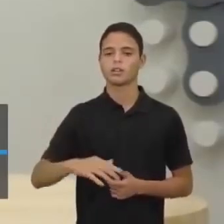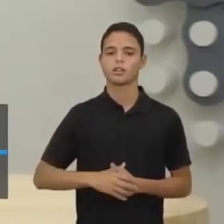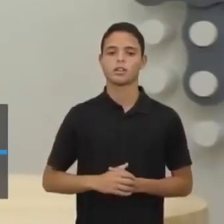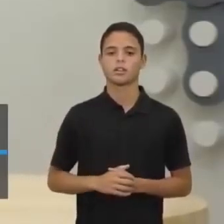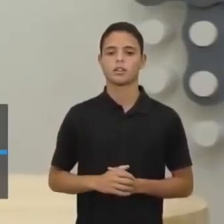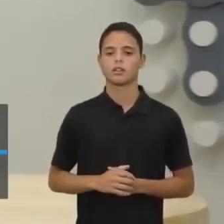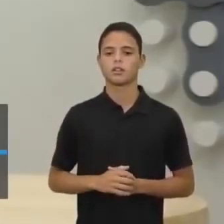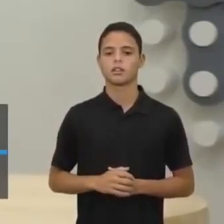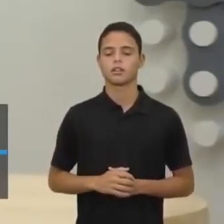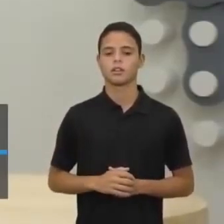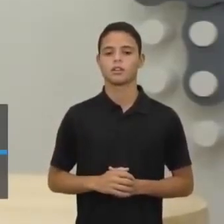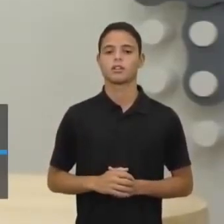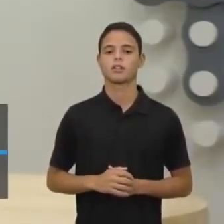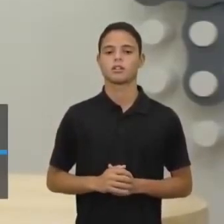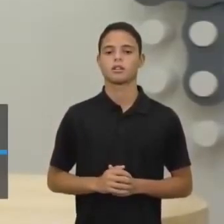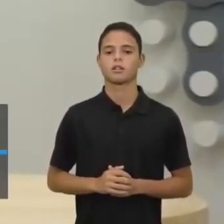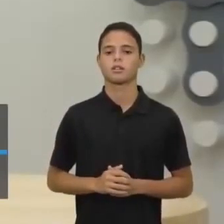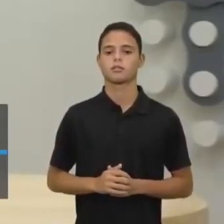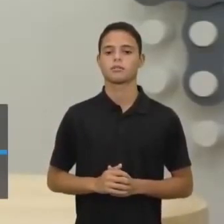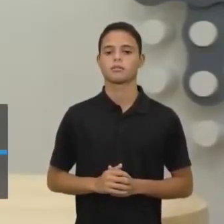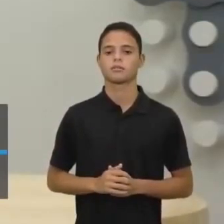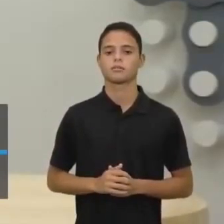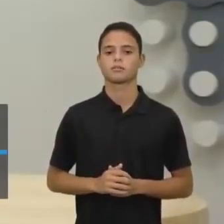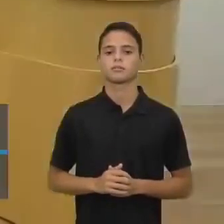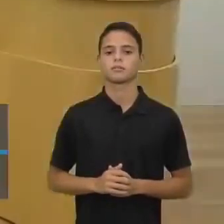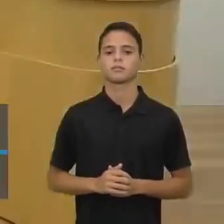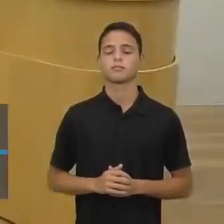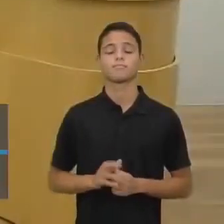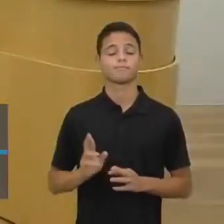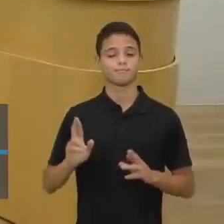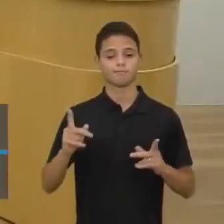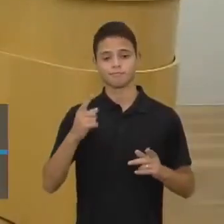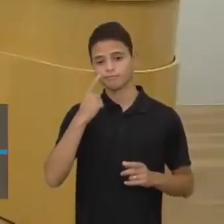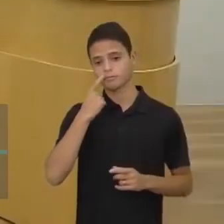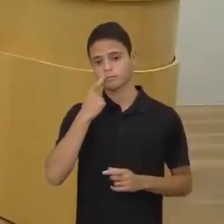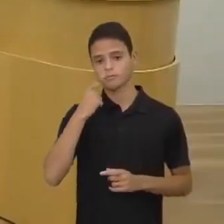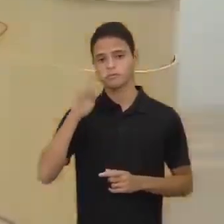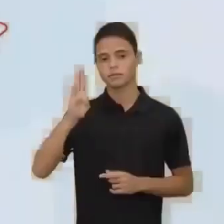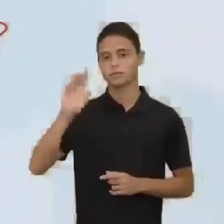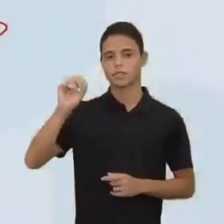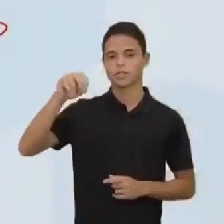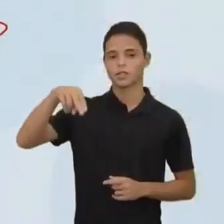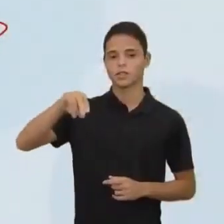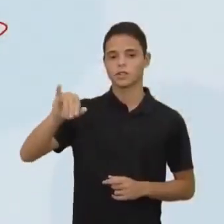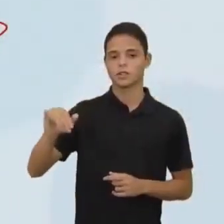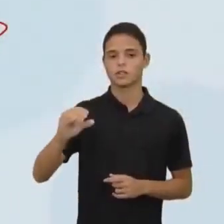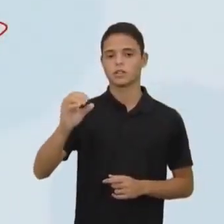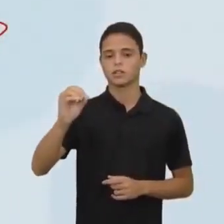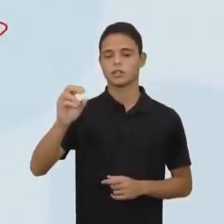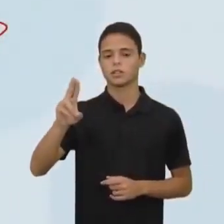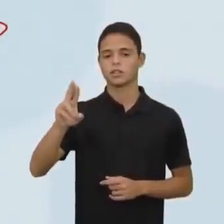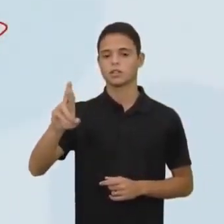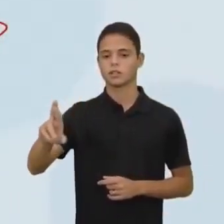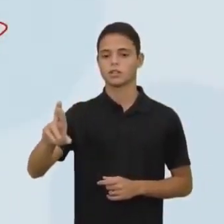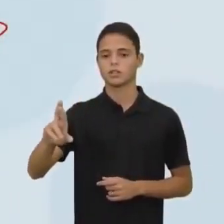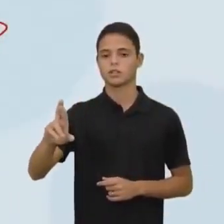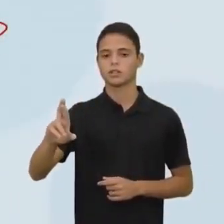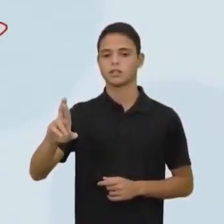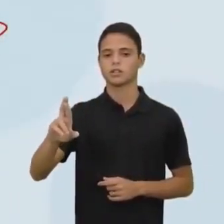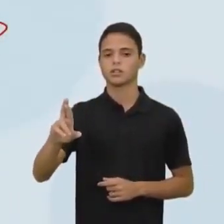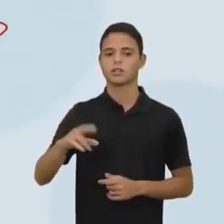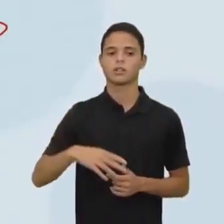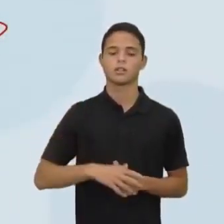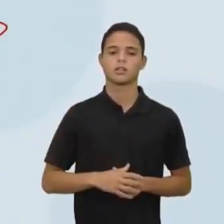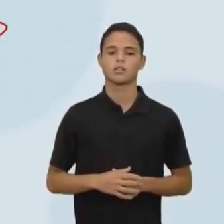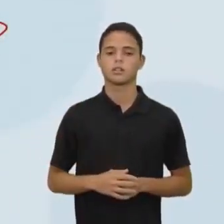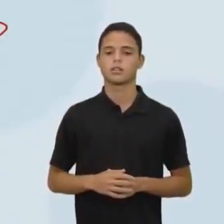que chique, que diferente. Bonjour. Bonjour. Eu não vou escrever aqui, porque... Não, vou escrever sim,